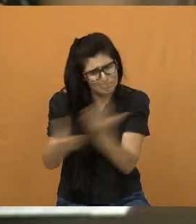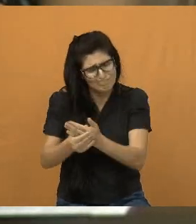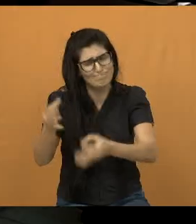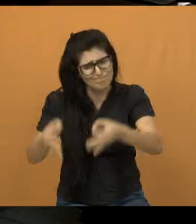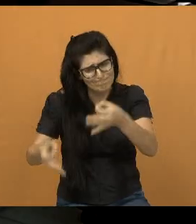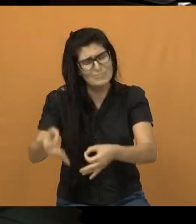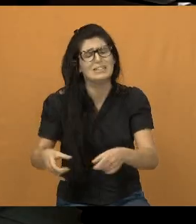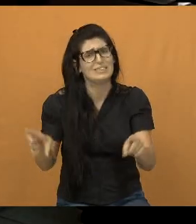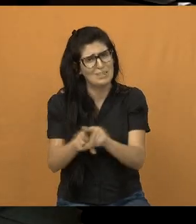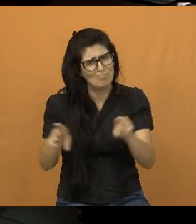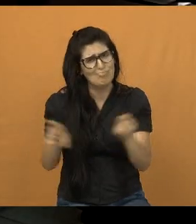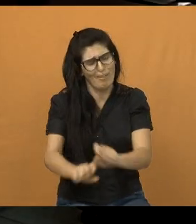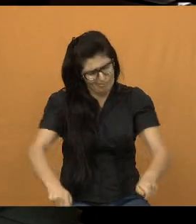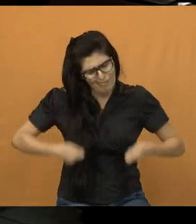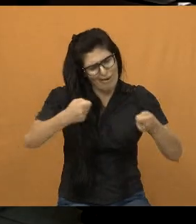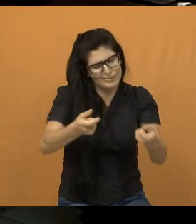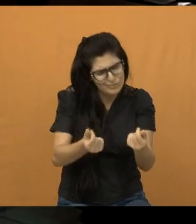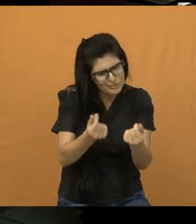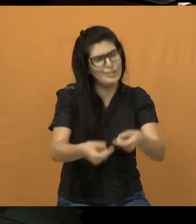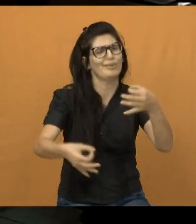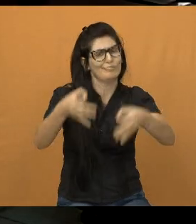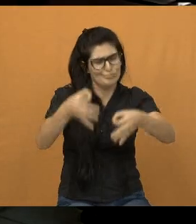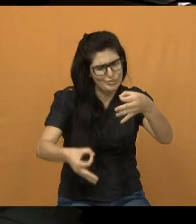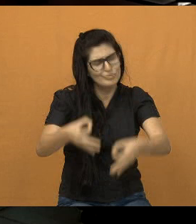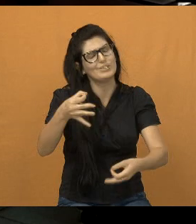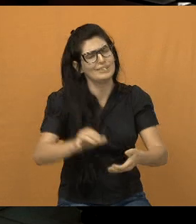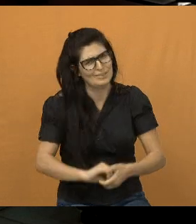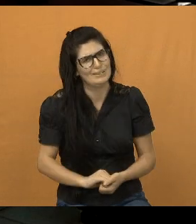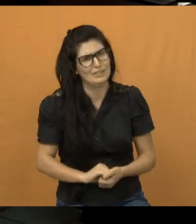Quer complementar alguma coisa? Não?